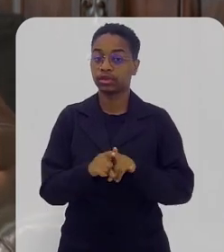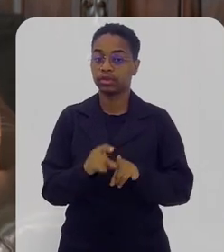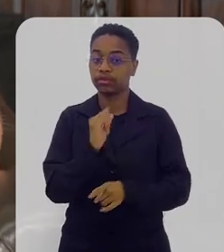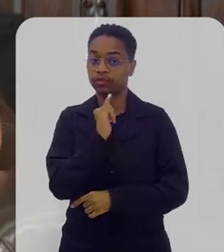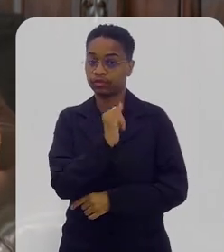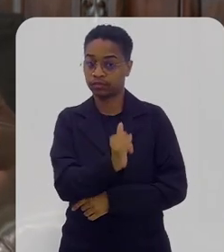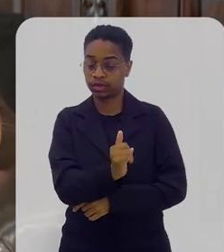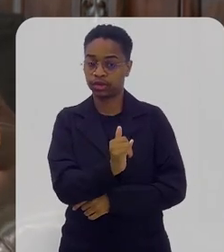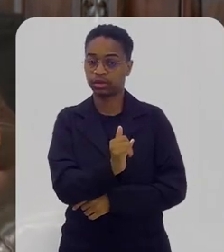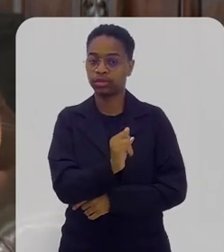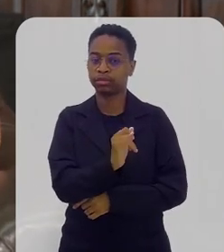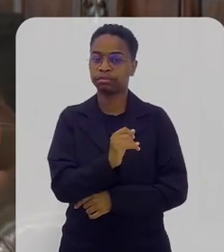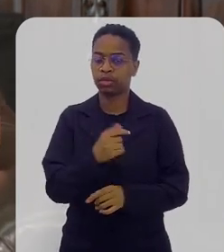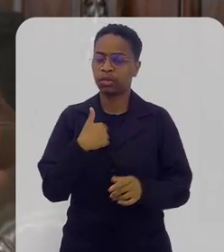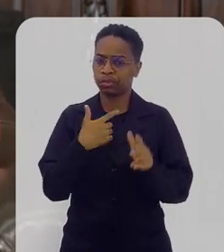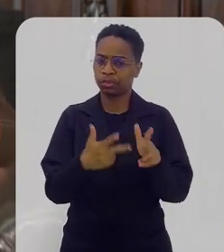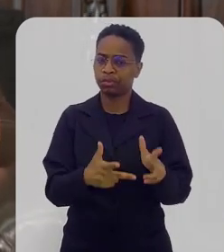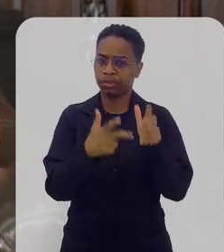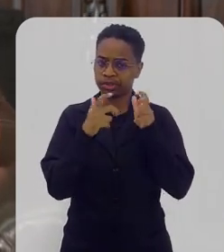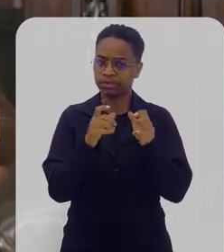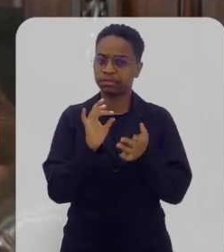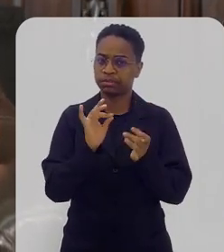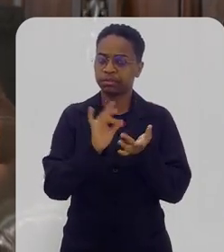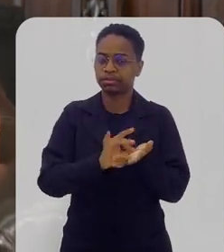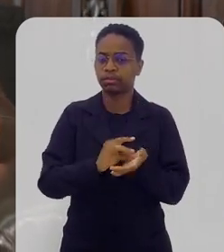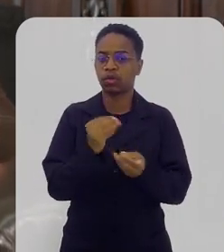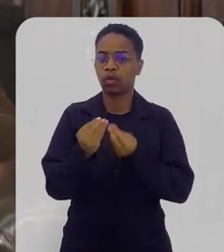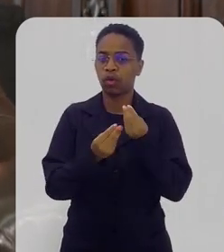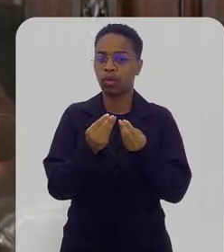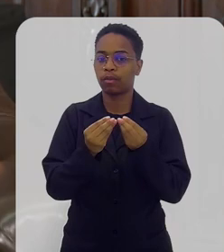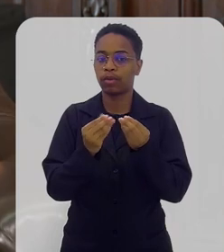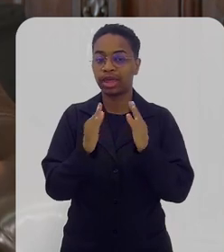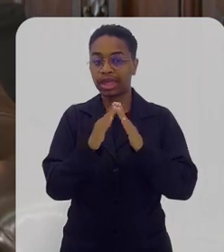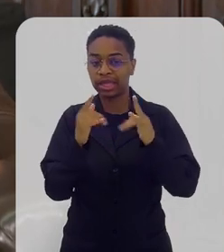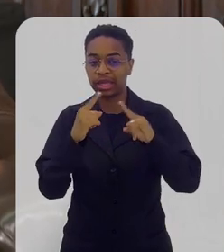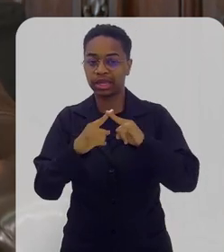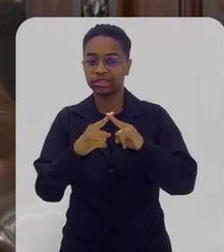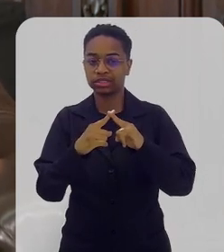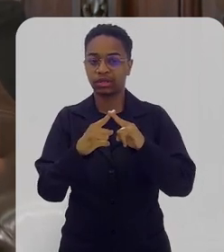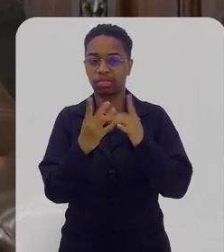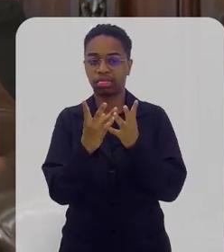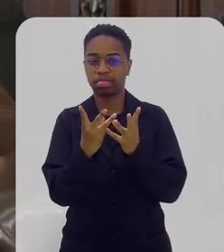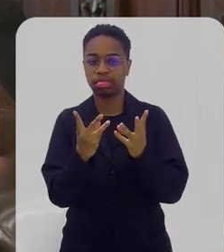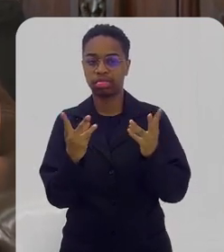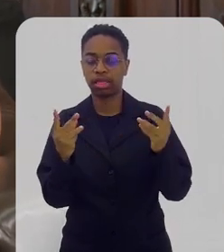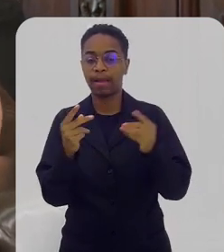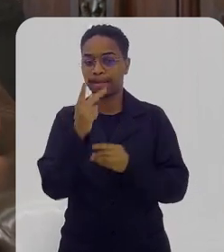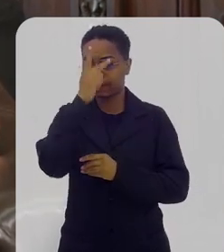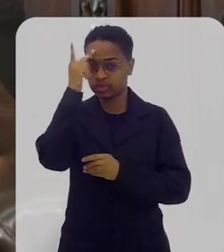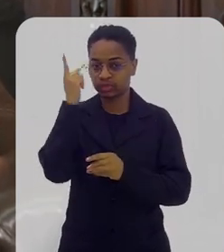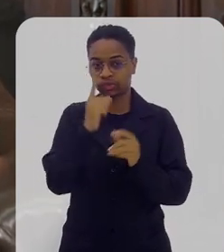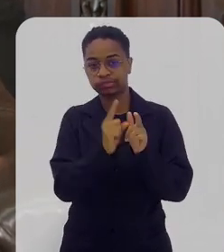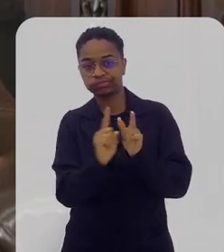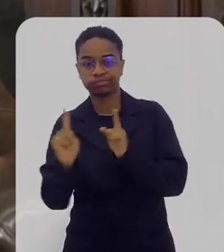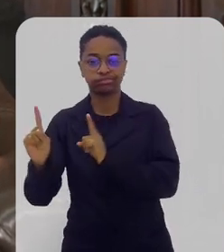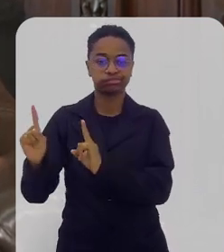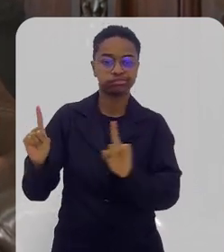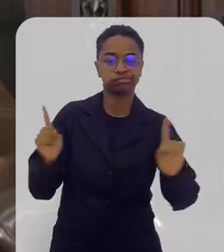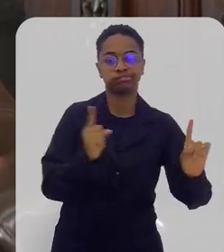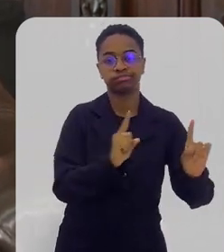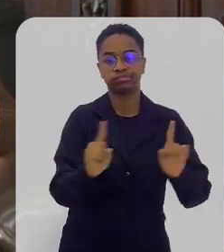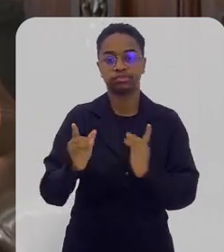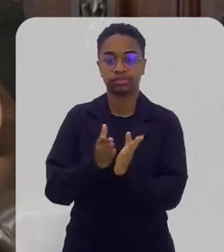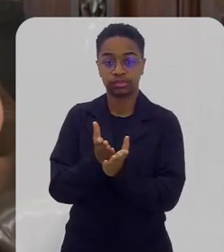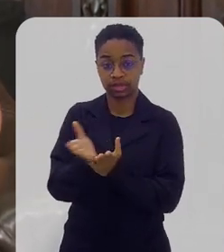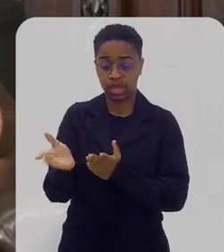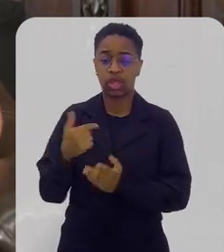ela como nós temos percebido que a igreja dos desigrejados tem aumentado. Eu sei que nosso papo aqui é música,